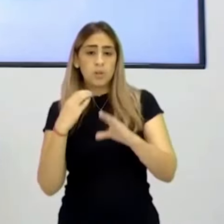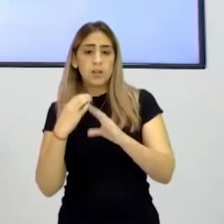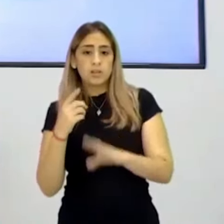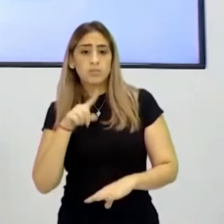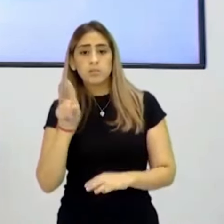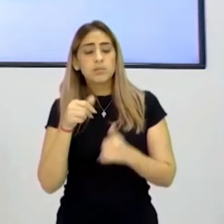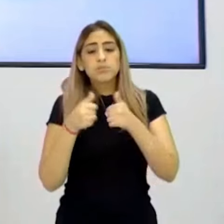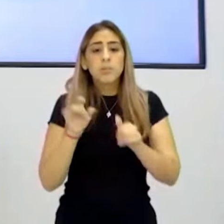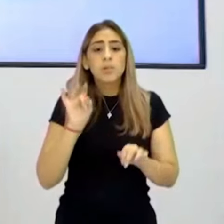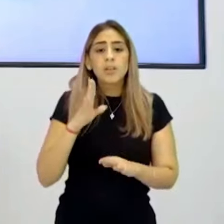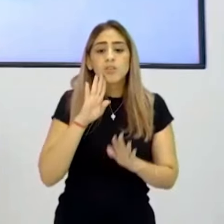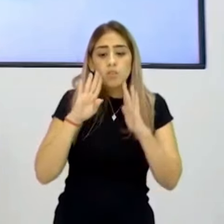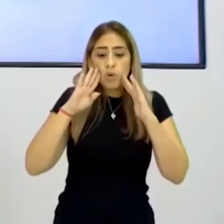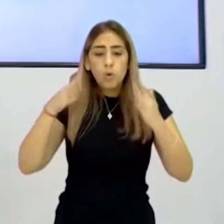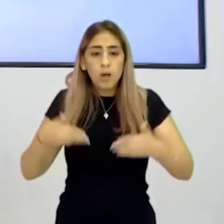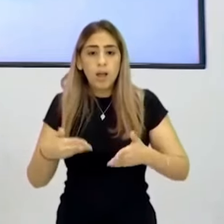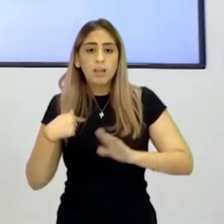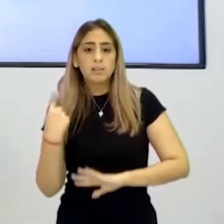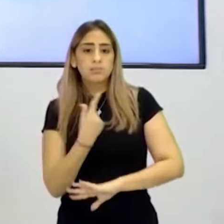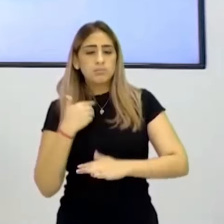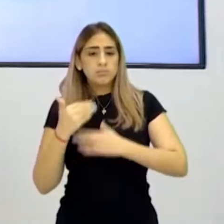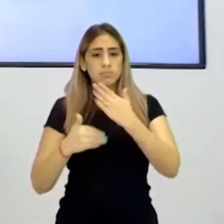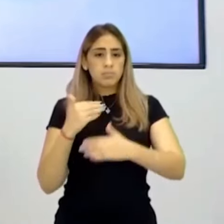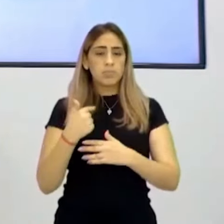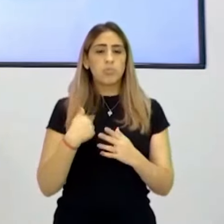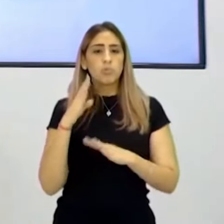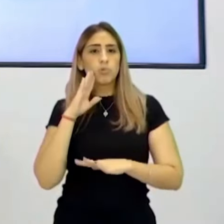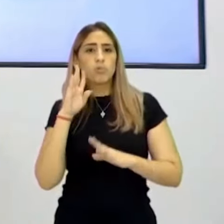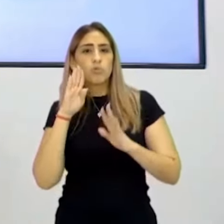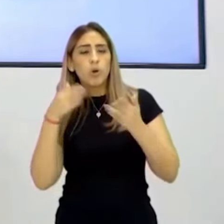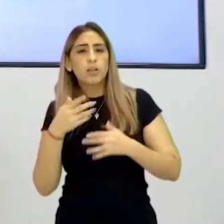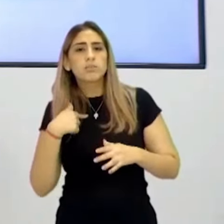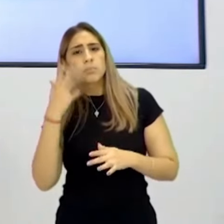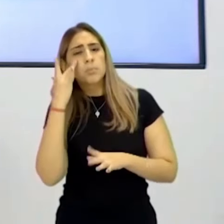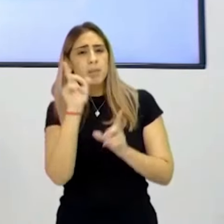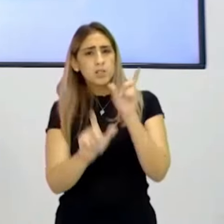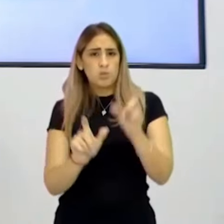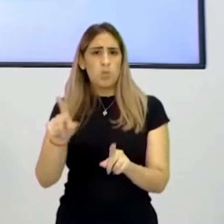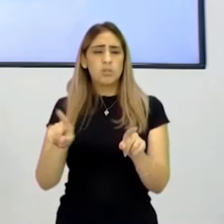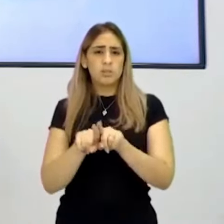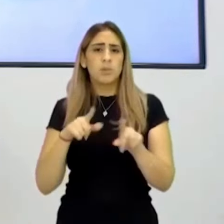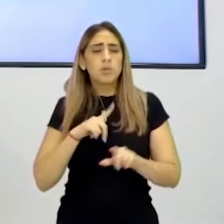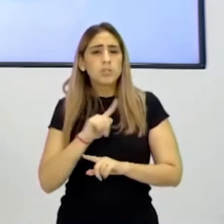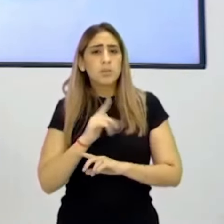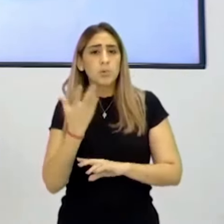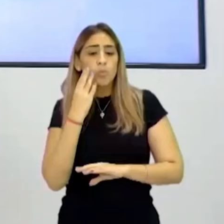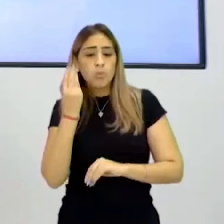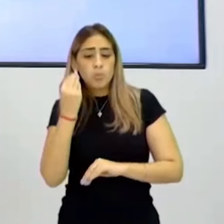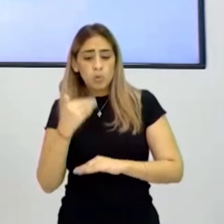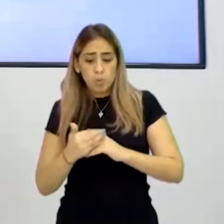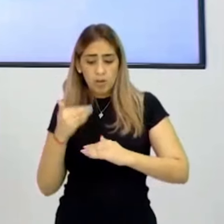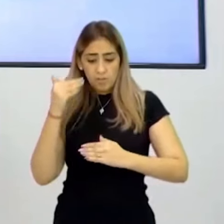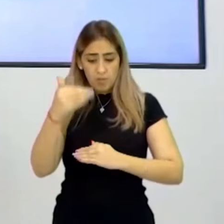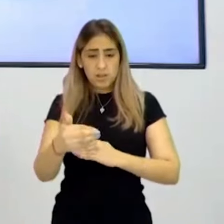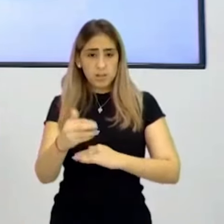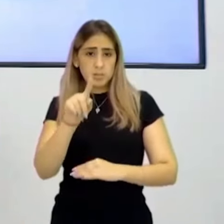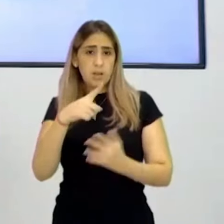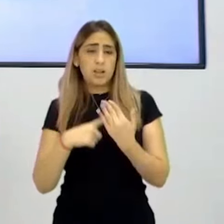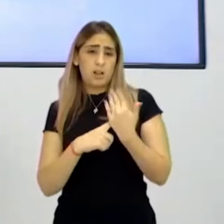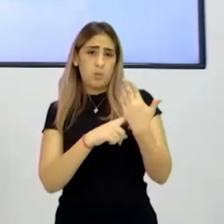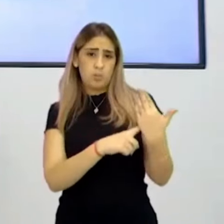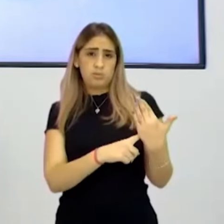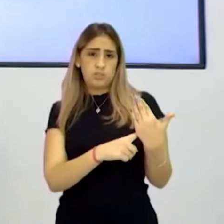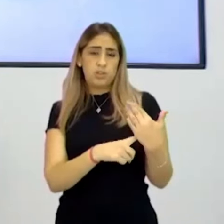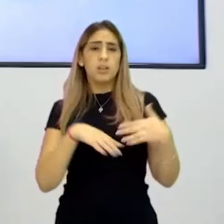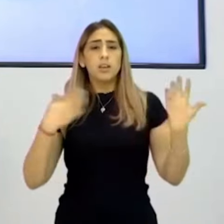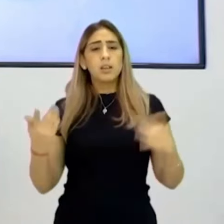não são apenas focadas aí nessa comunicação entre pessoas, mas nós temos um grande avanço da tecnologia,